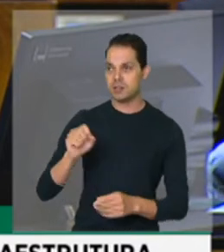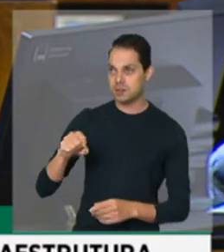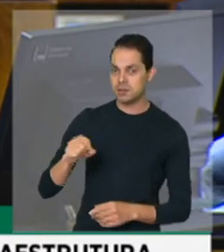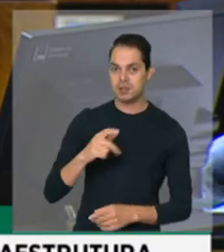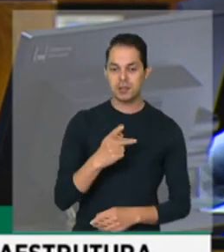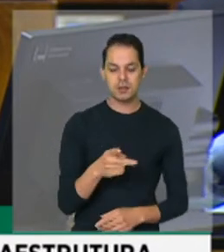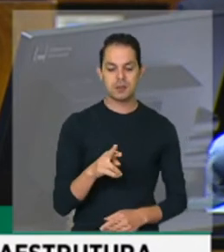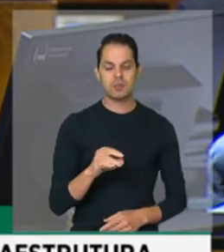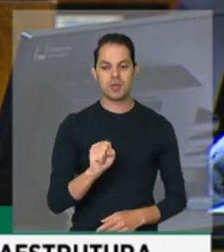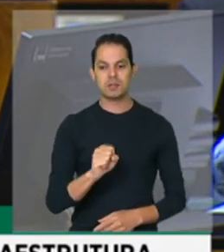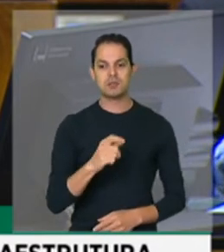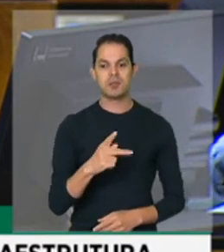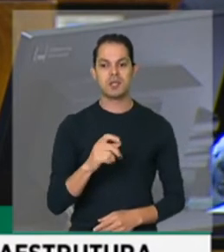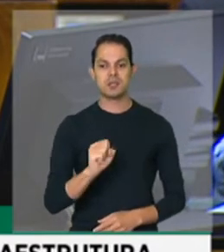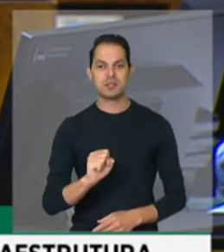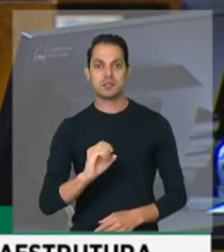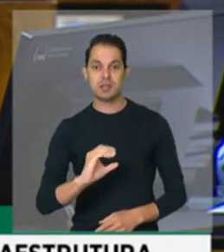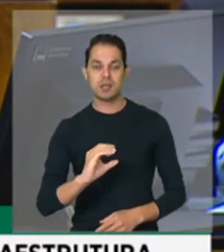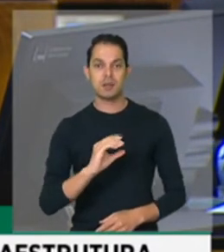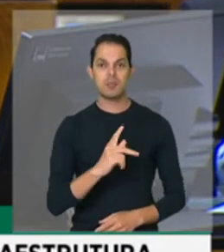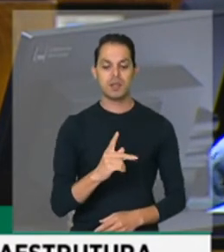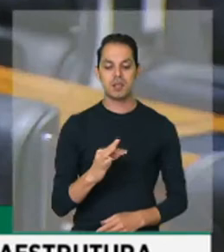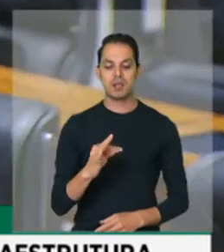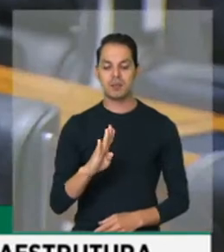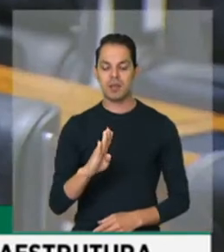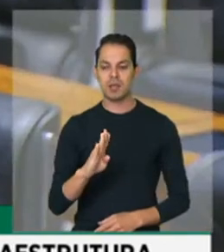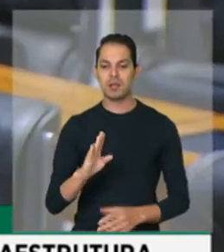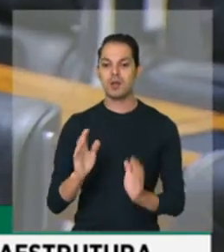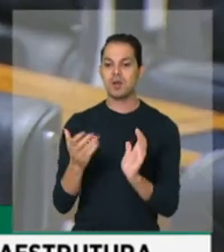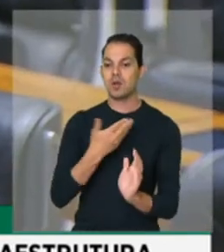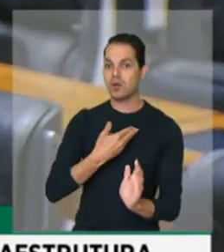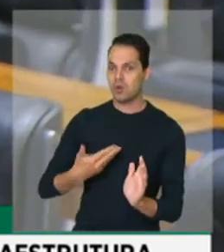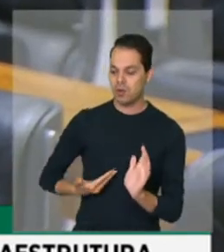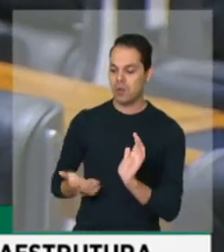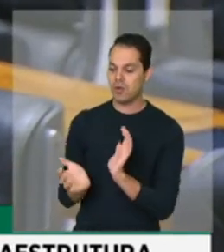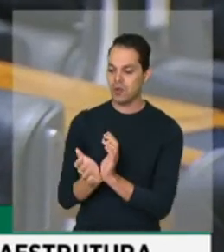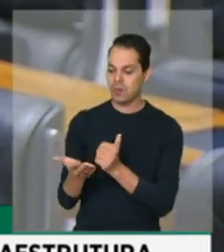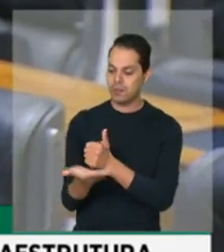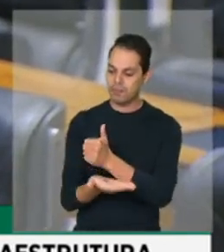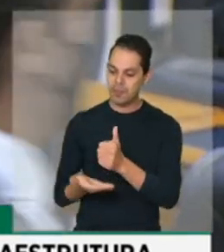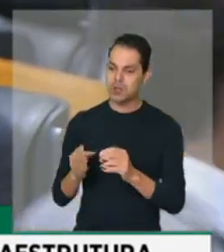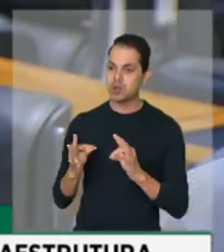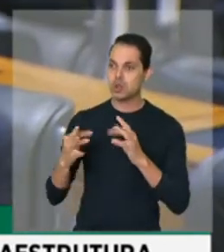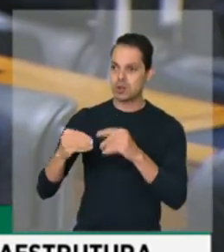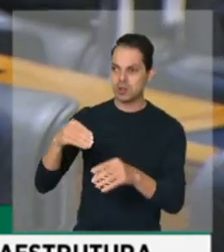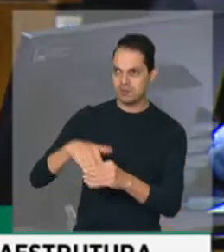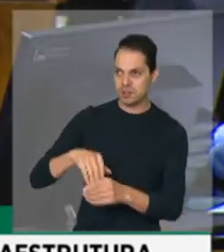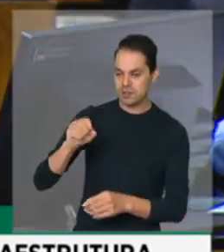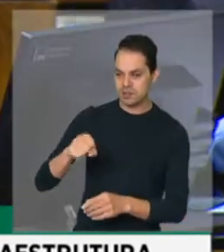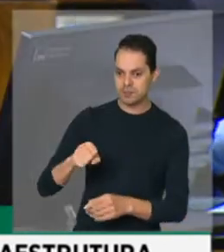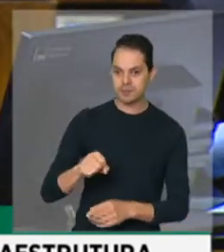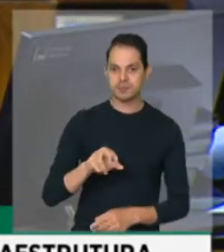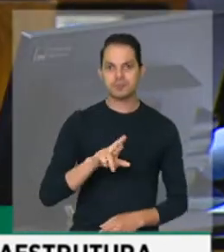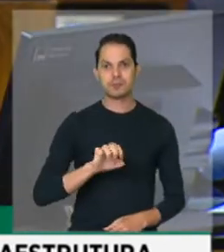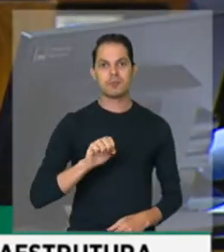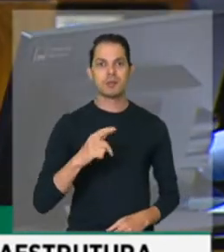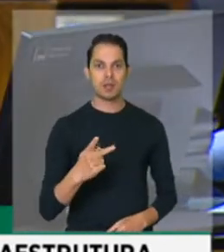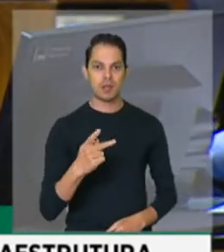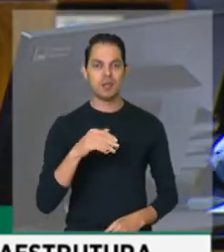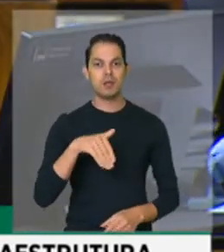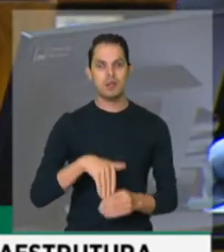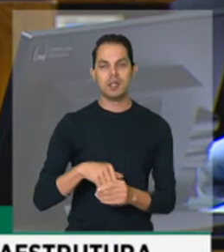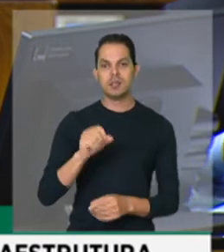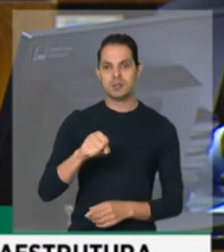PSC, PTB. Presidente, o bloco orienta sim, o governo orienta sim e toda a base está orientando sim, presidente. Republicano, sim, senhor presidente. Republicano,